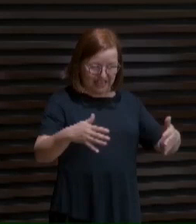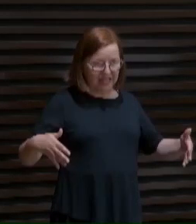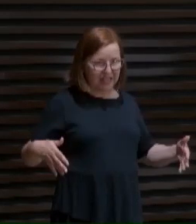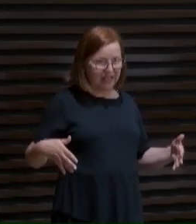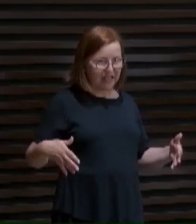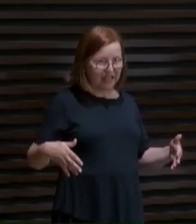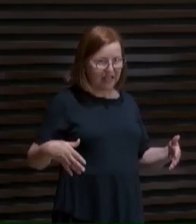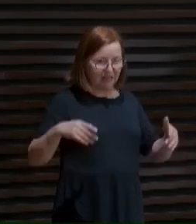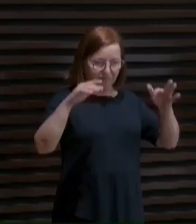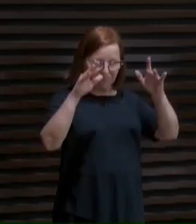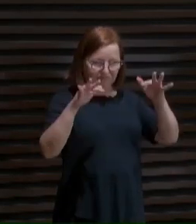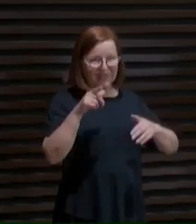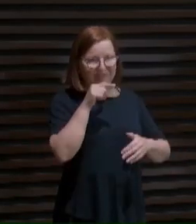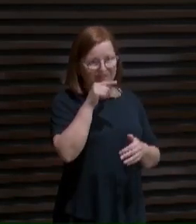orvalho.